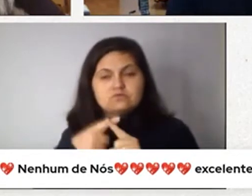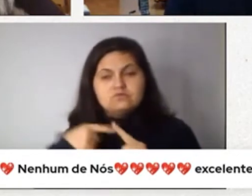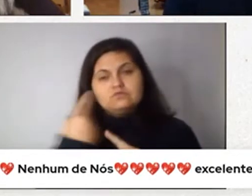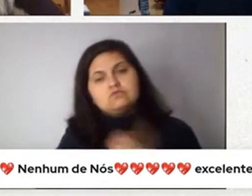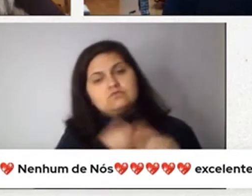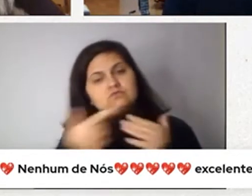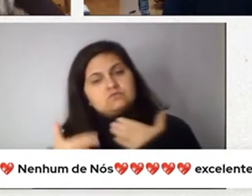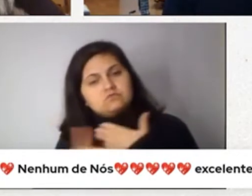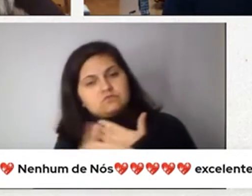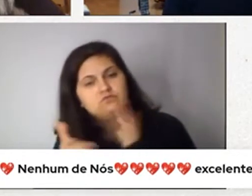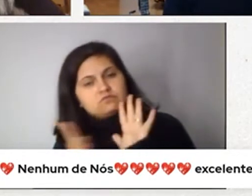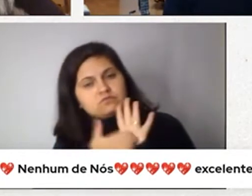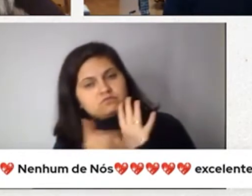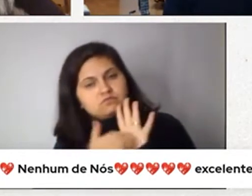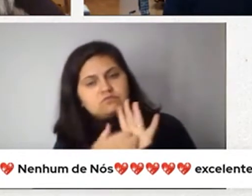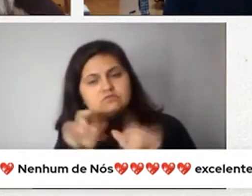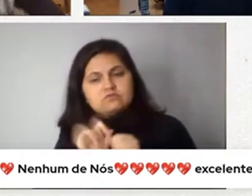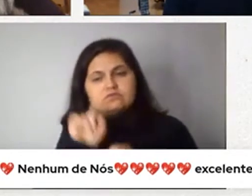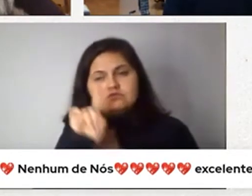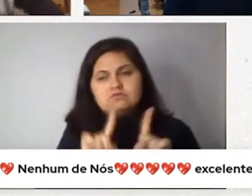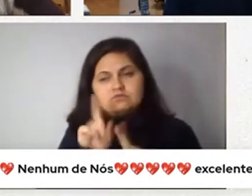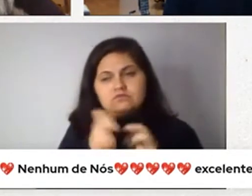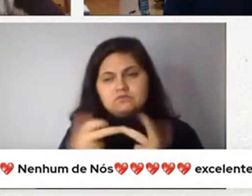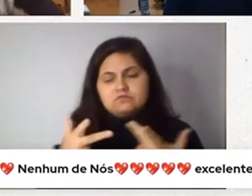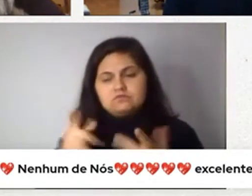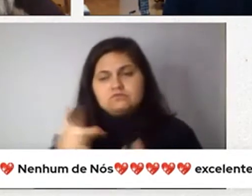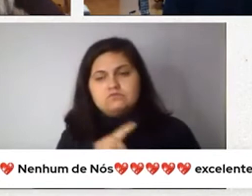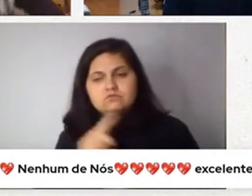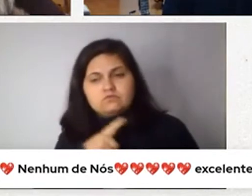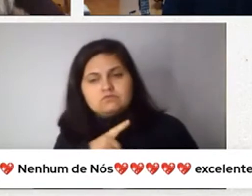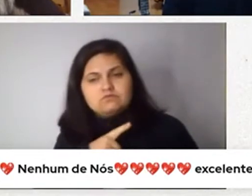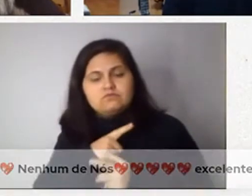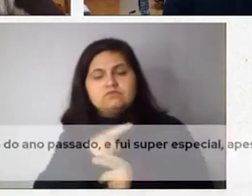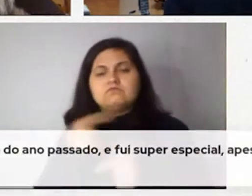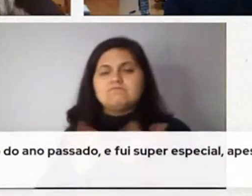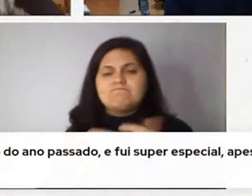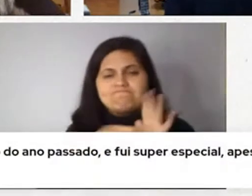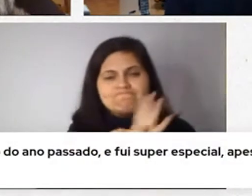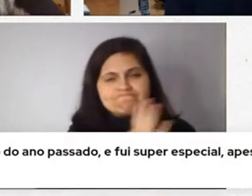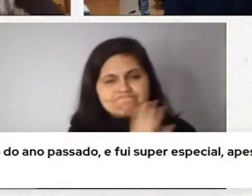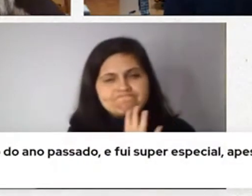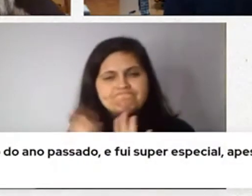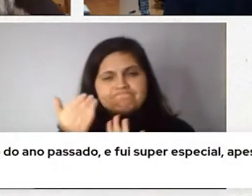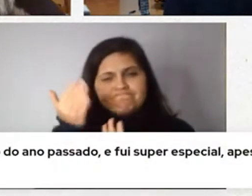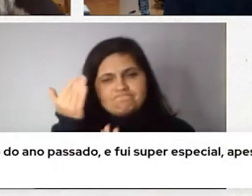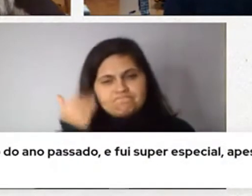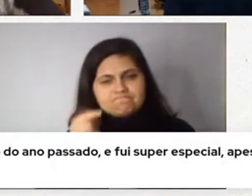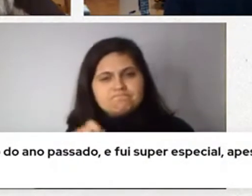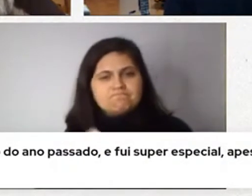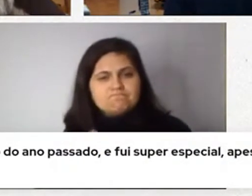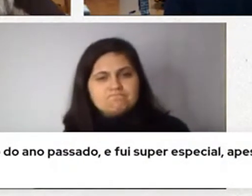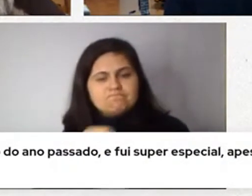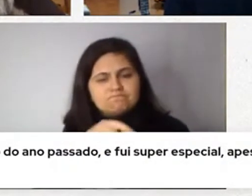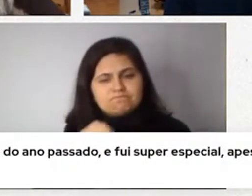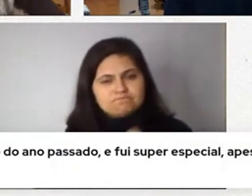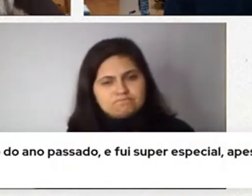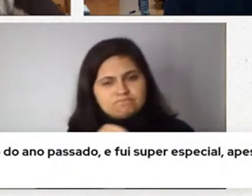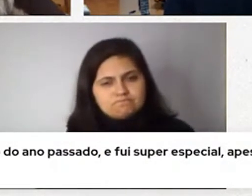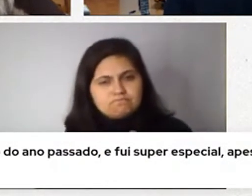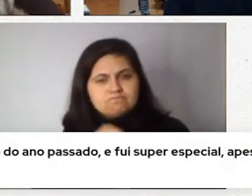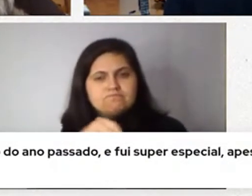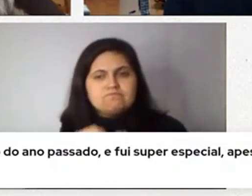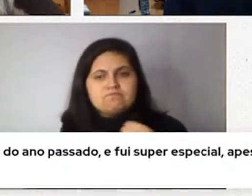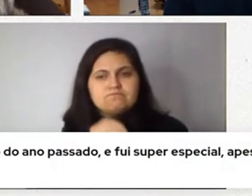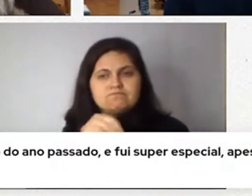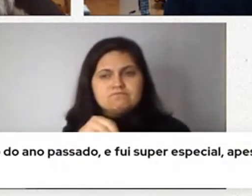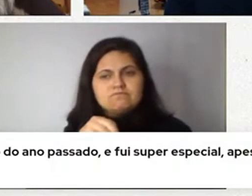fazer algumas coisas que tinham um trabalho de pesquisa anterior, envolvendo